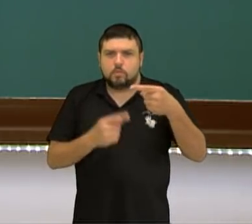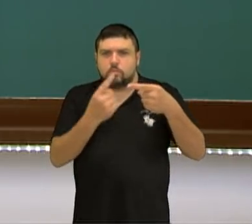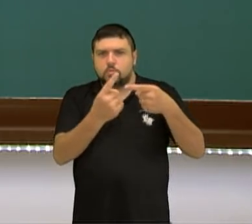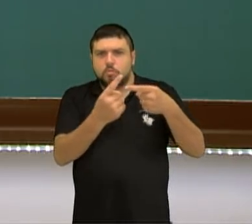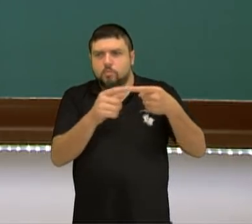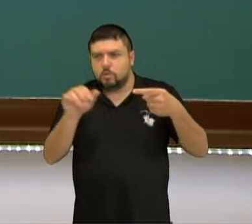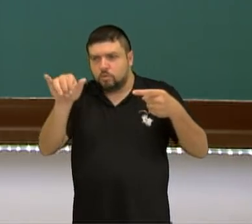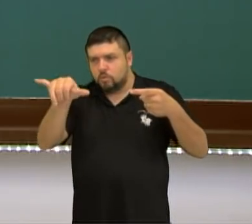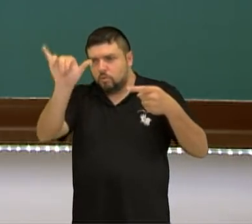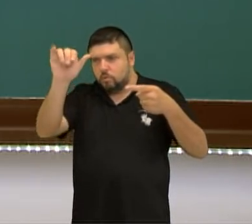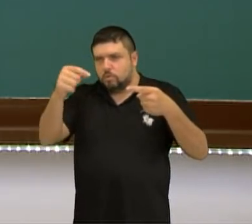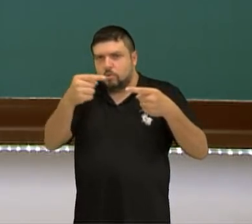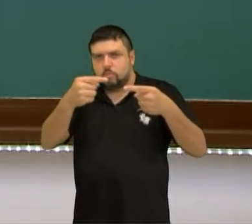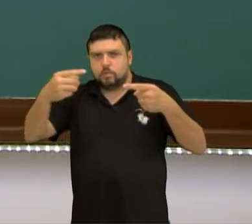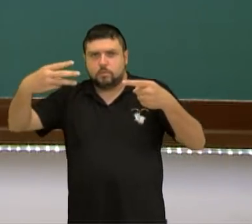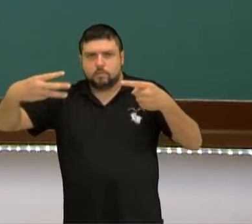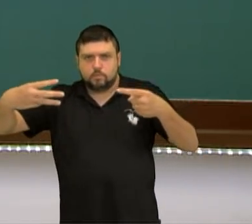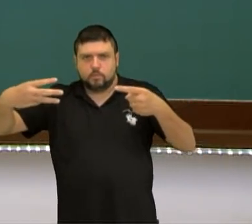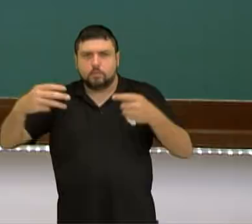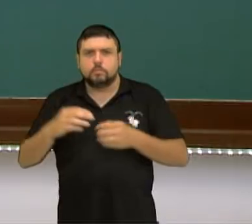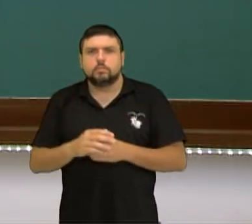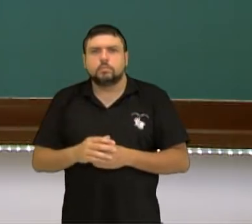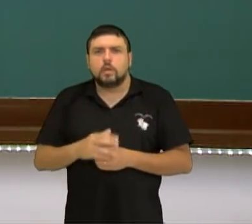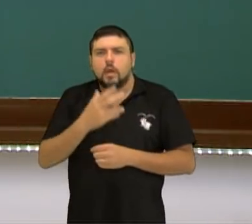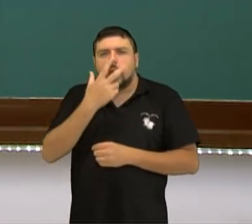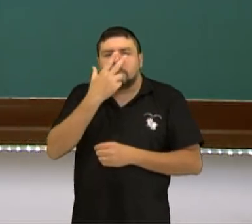3, aqui embaixo. Tipo batalha naval.